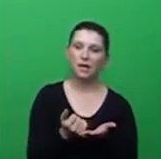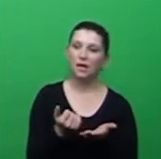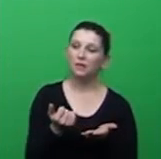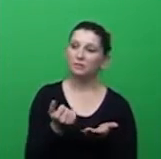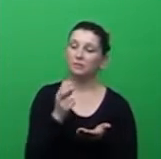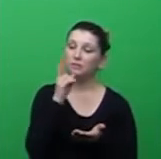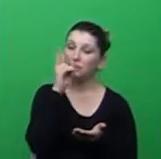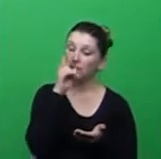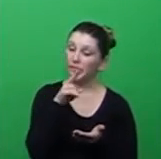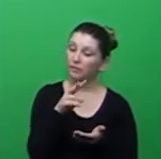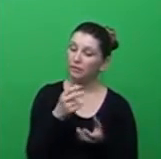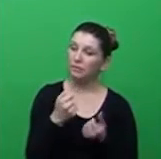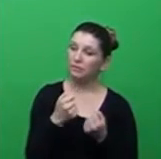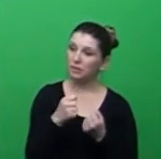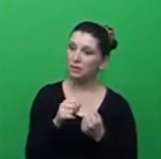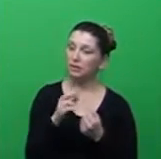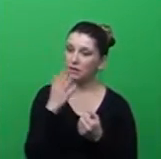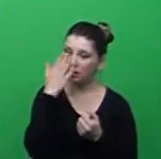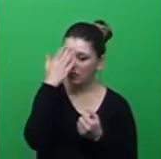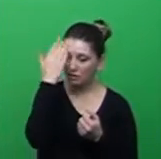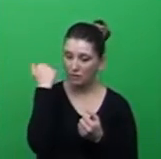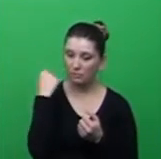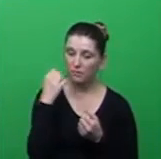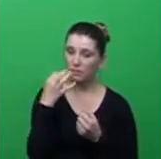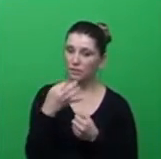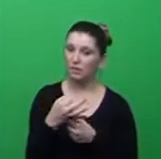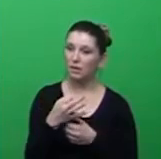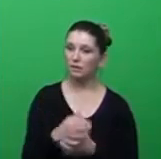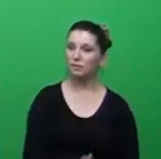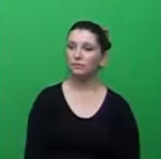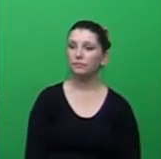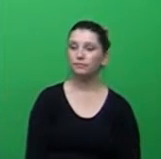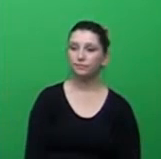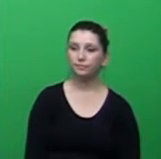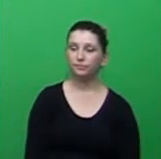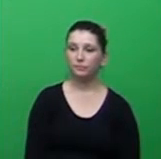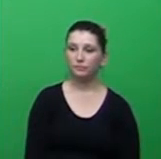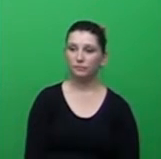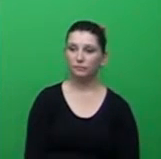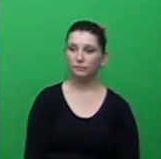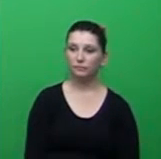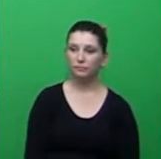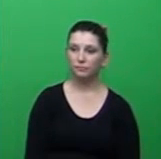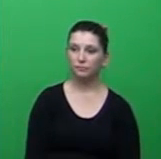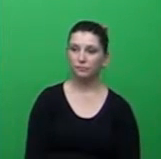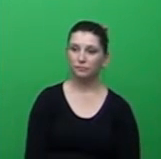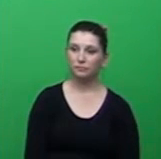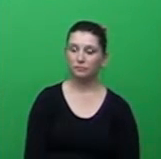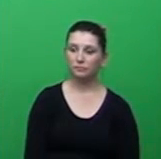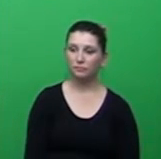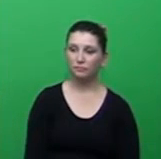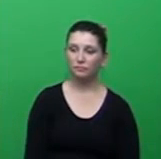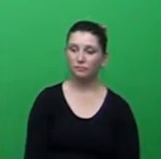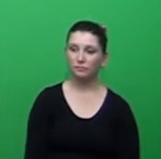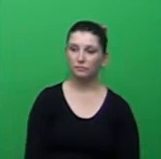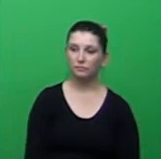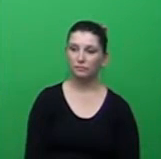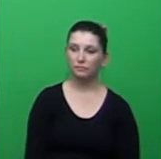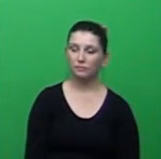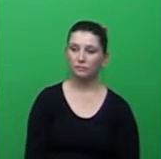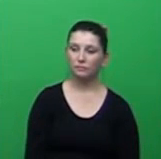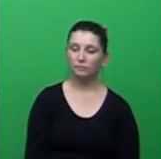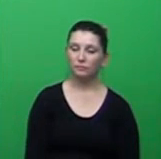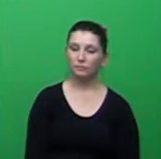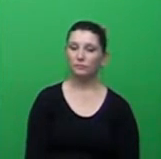lixo, né, com mais frequência, porque, na verdade, como é que é feita a coleta do lixo? Como é que é cobrada a coleta do lixo? Pela frequência,